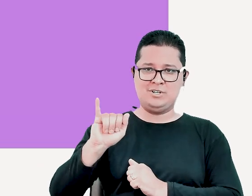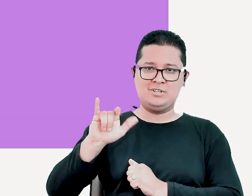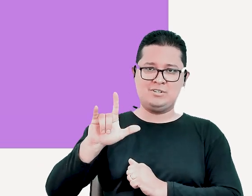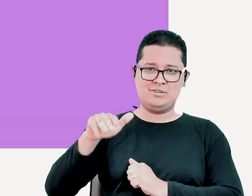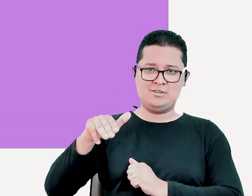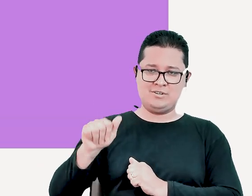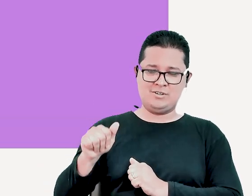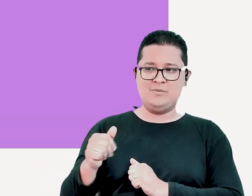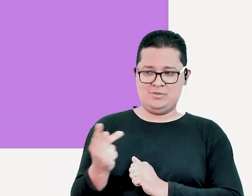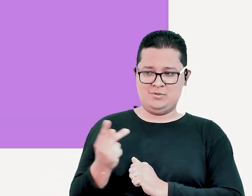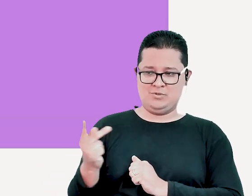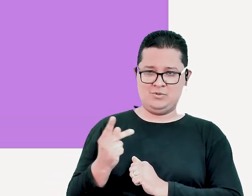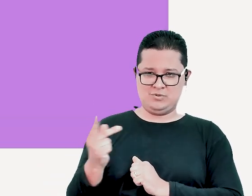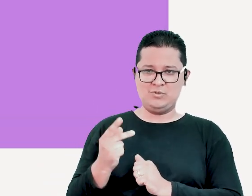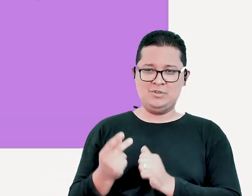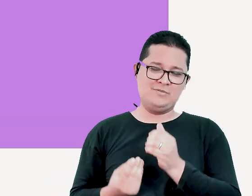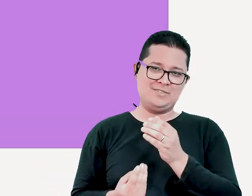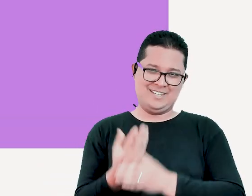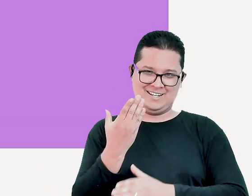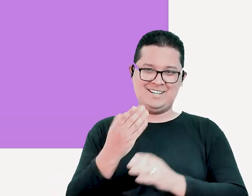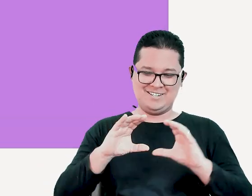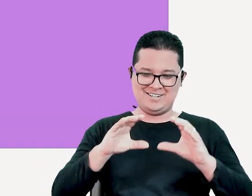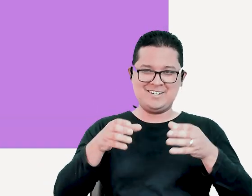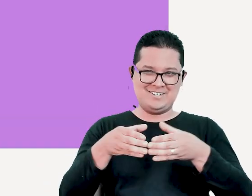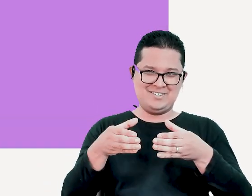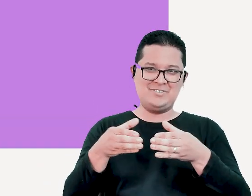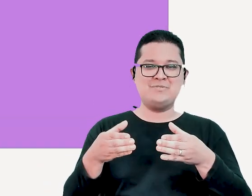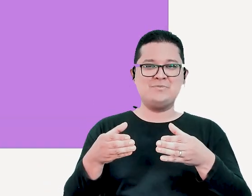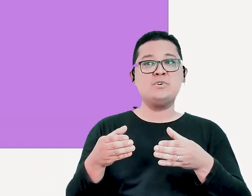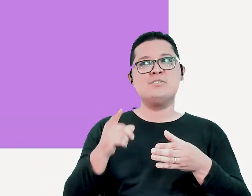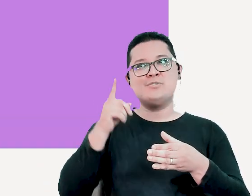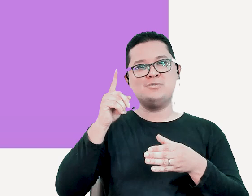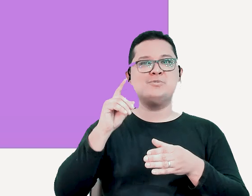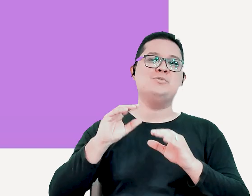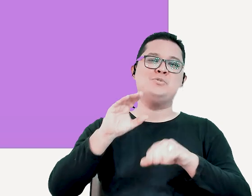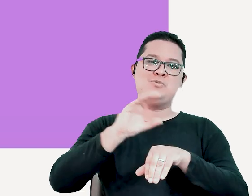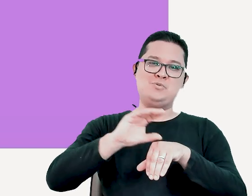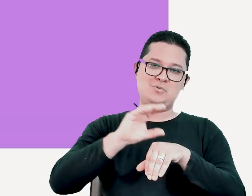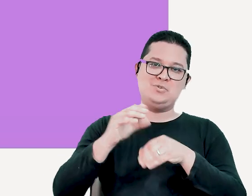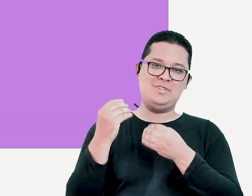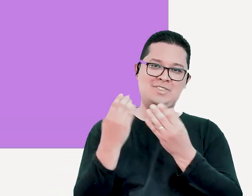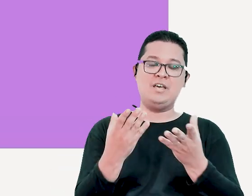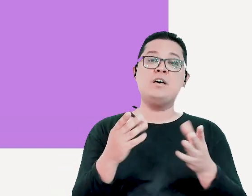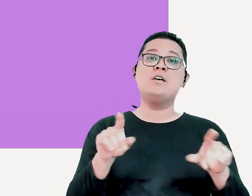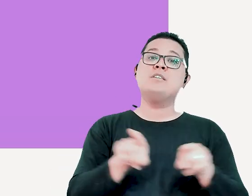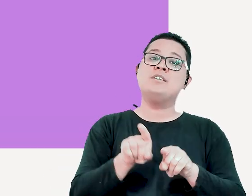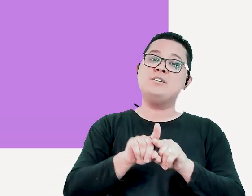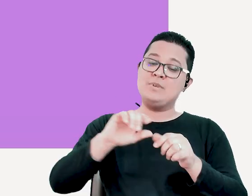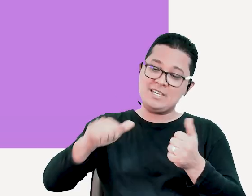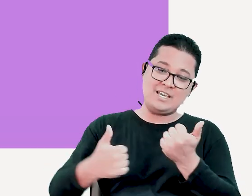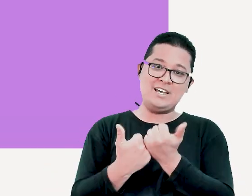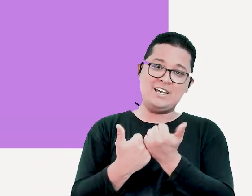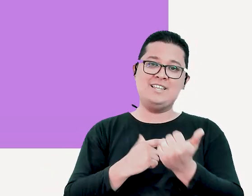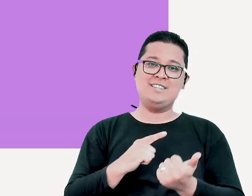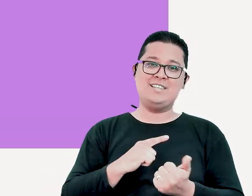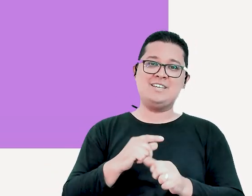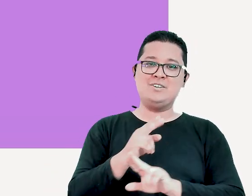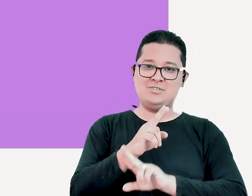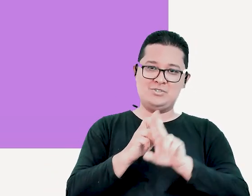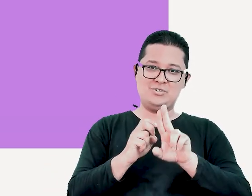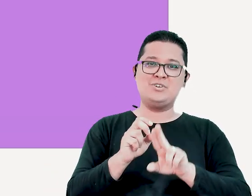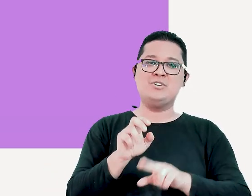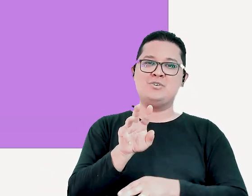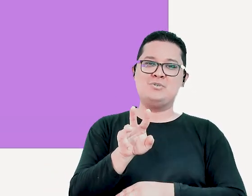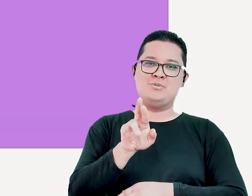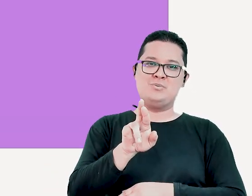com a The Starter. E o apoio aí do UX Writing Cash, que é o nosso podcast de UX Writing e Content Design, que está disponível